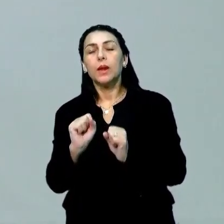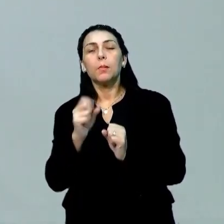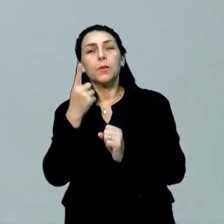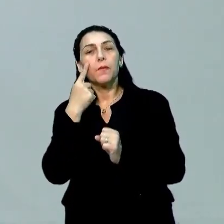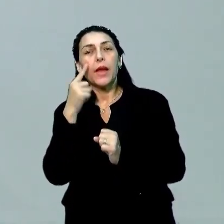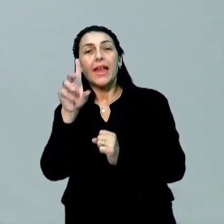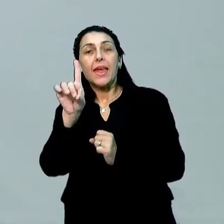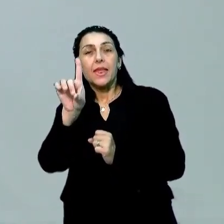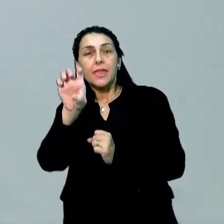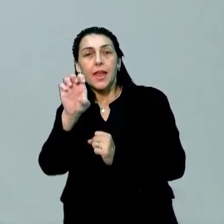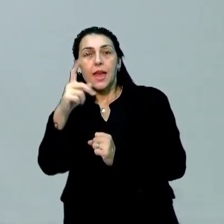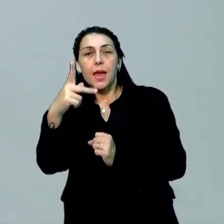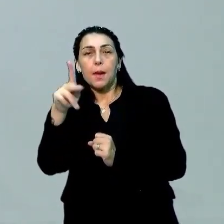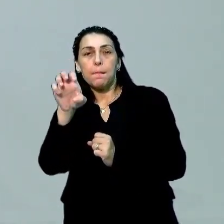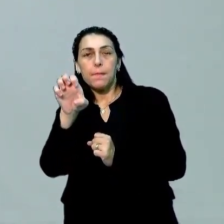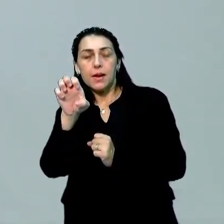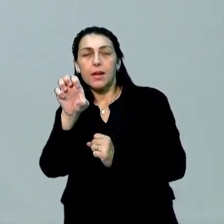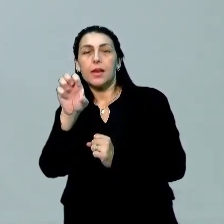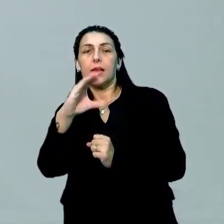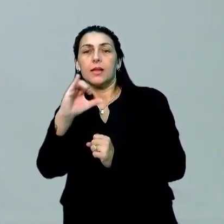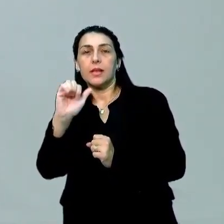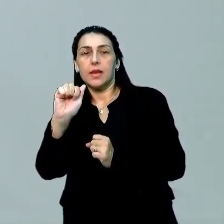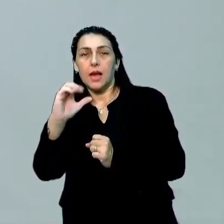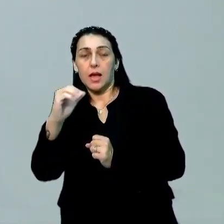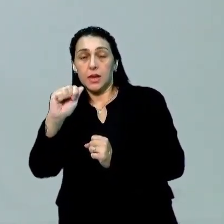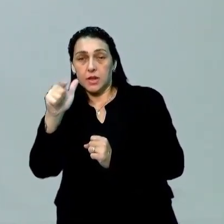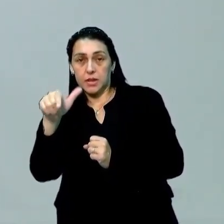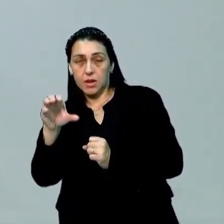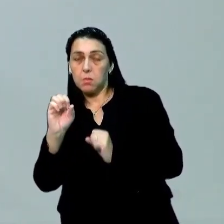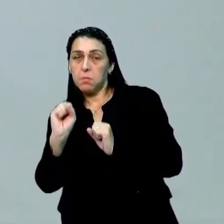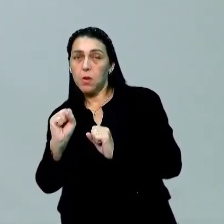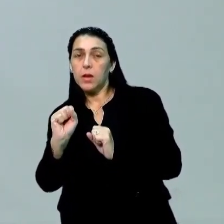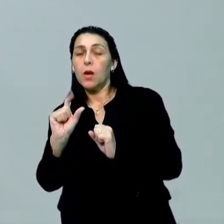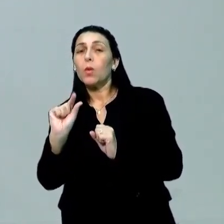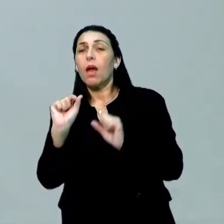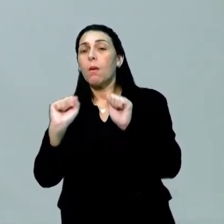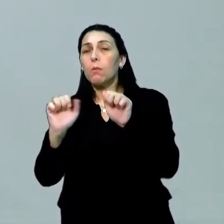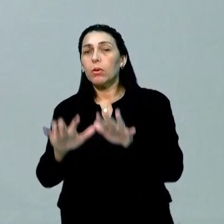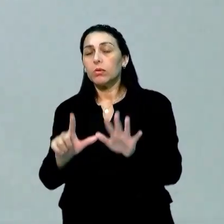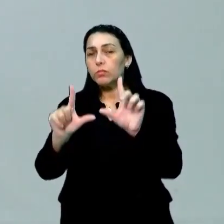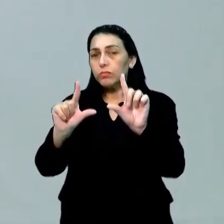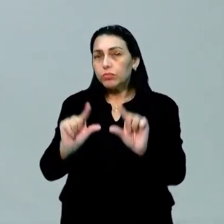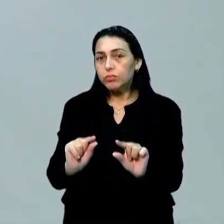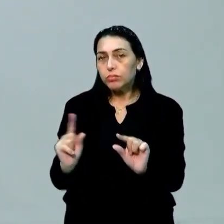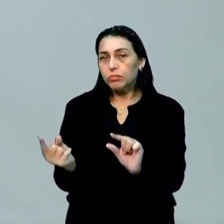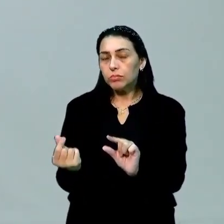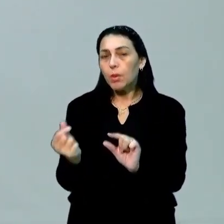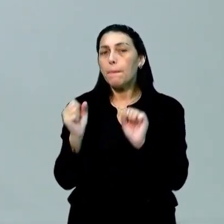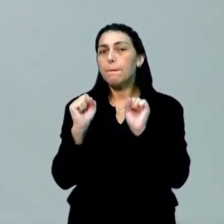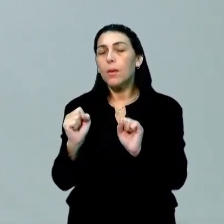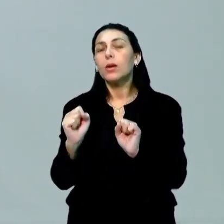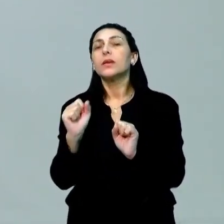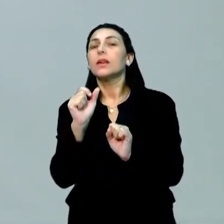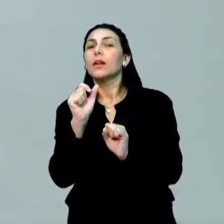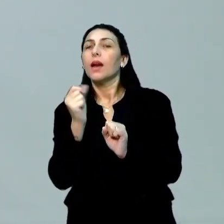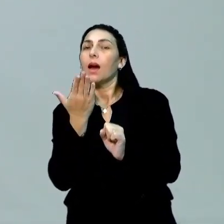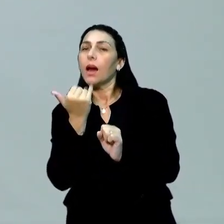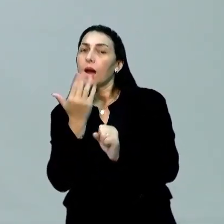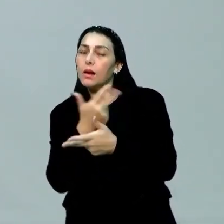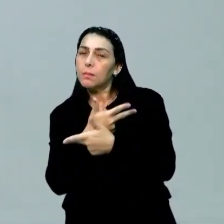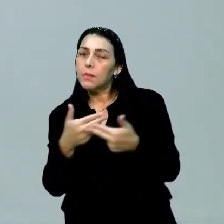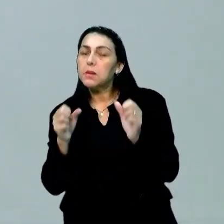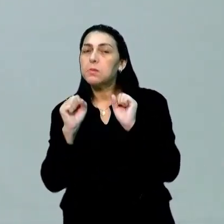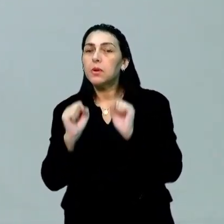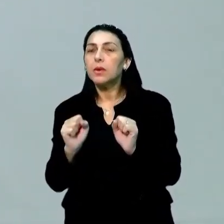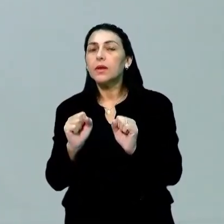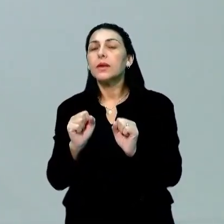que não é só o carro. Pode ser um eletrodoméstico, pode ser o alimento. Aí a gente pode